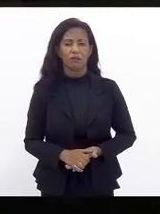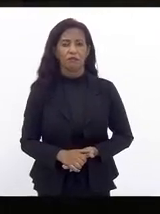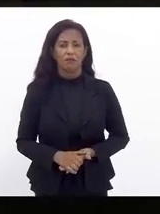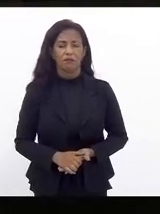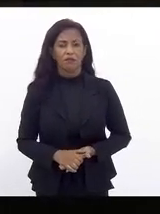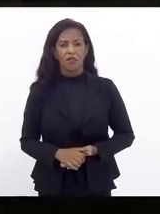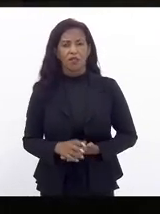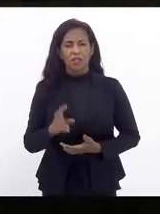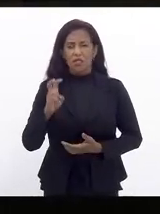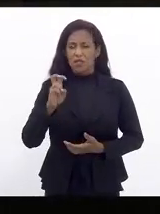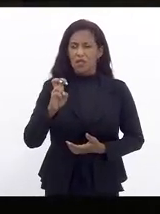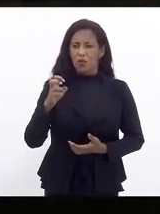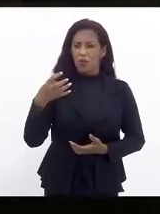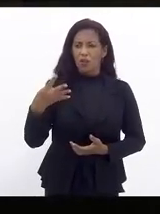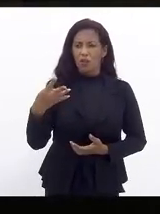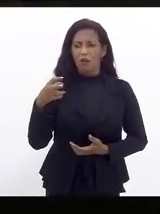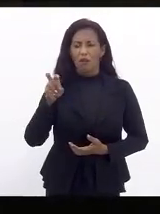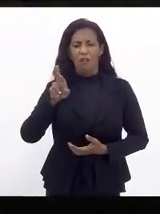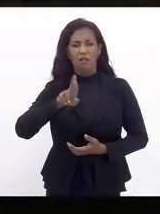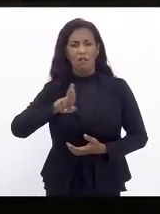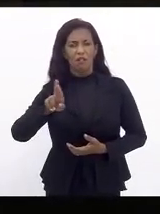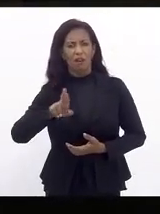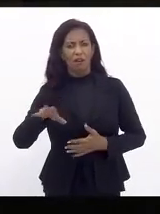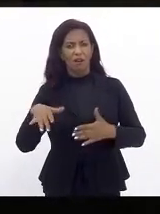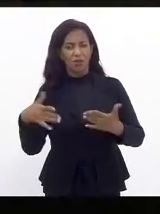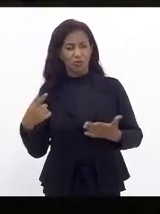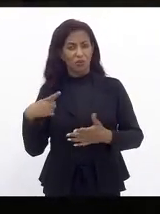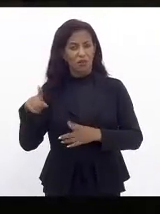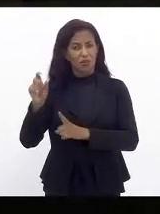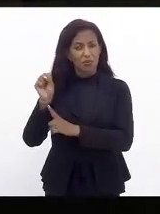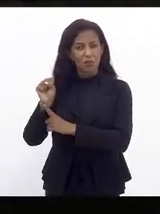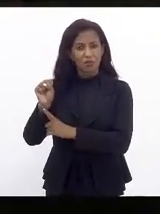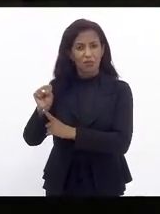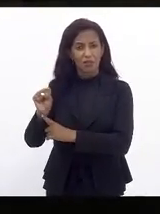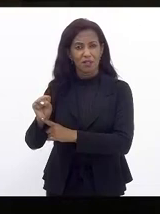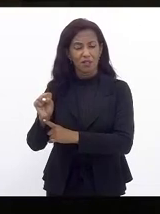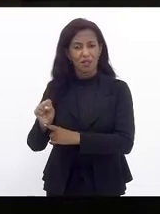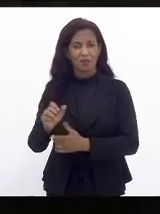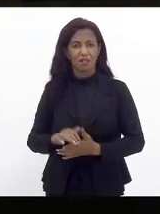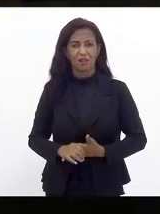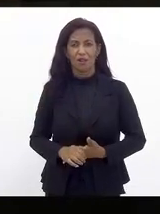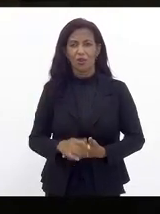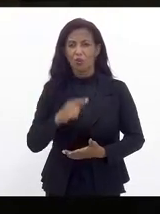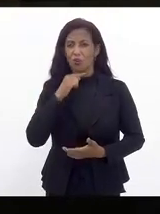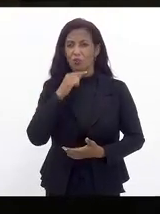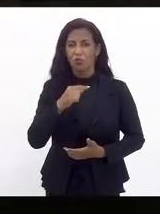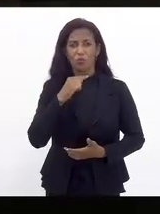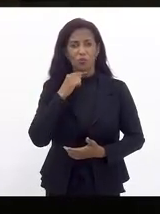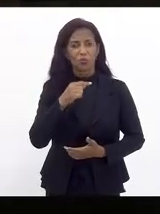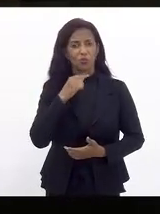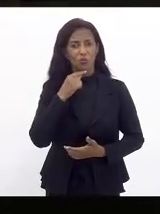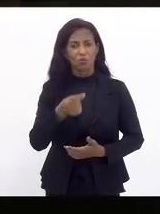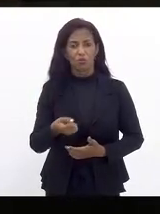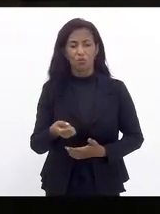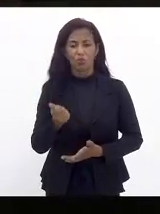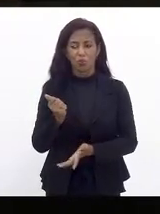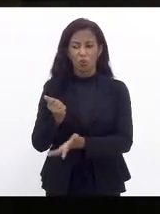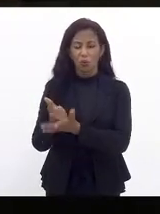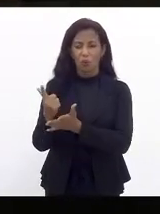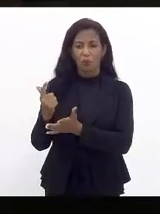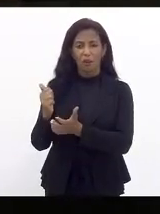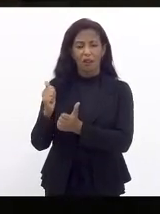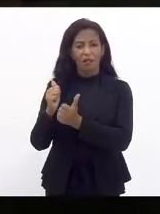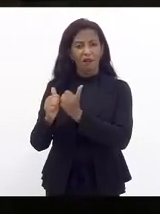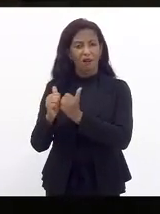de R$ 54,00. Quando a gente vai ao mercado, a gente não consegue, inclusive, comprar arroz